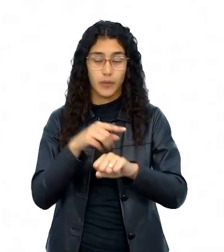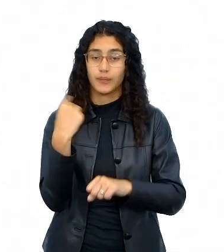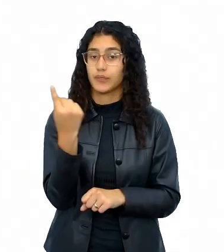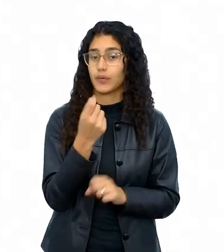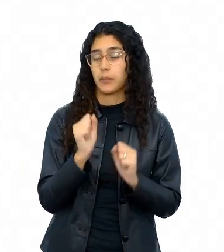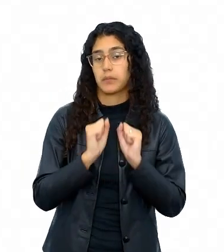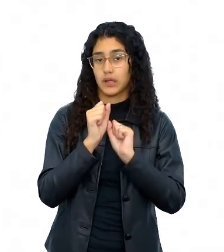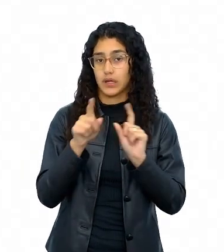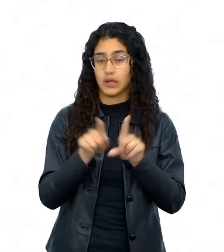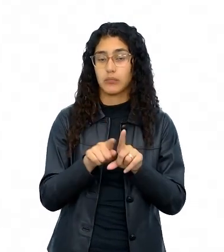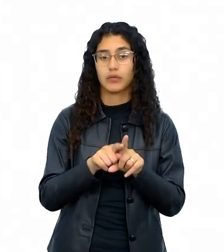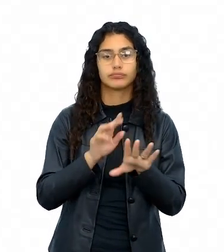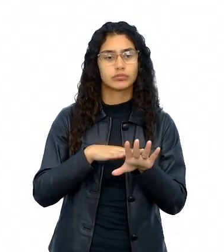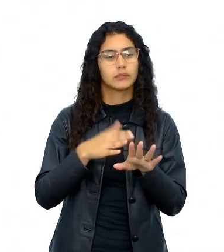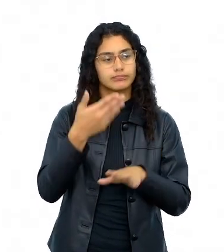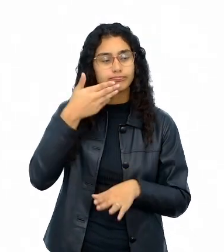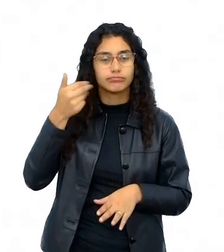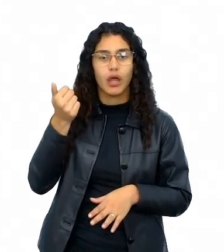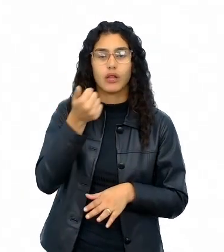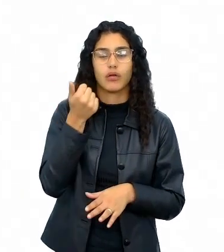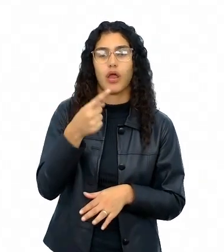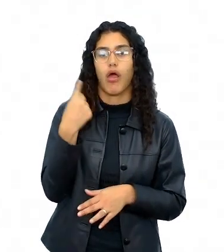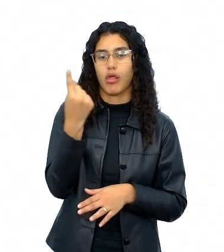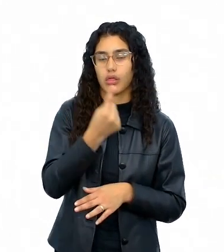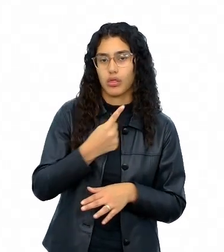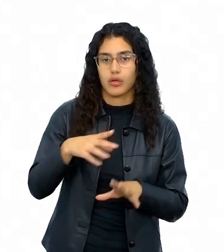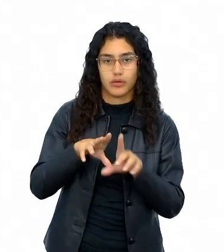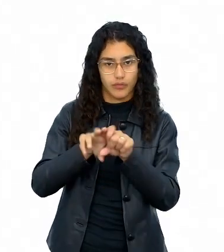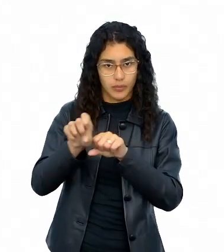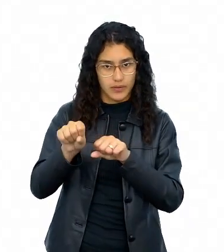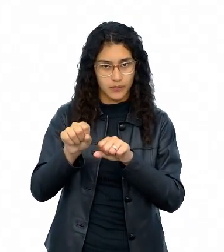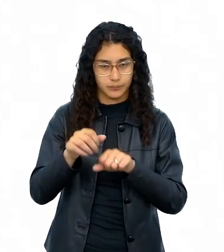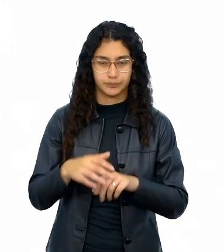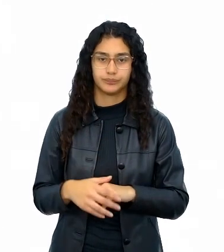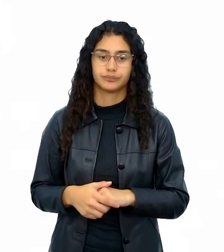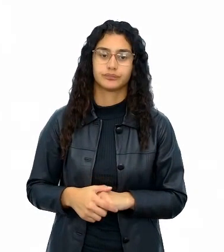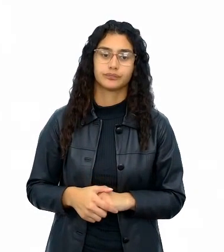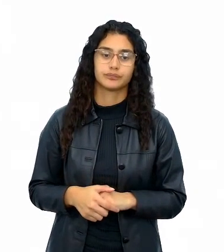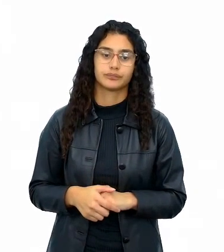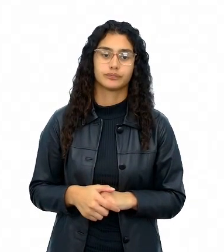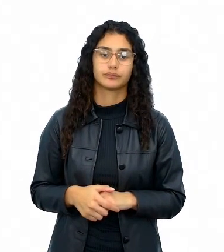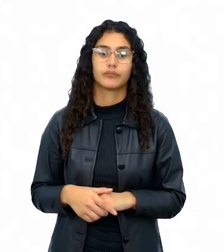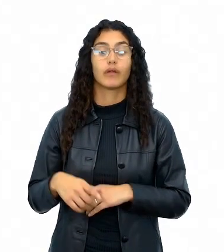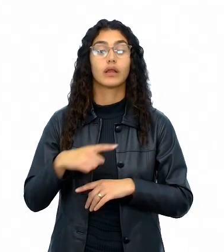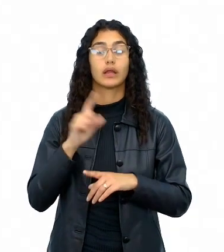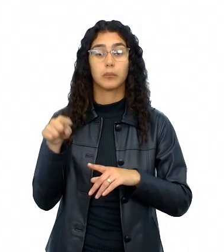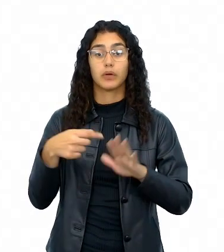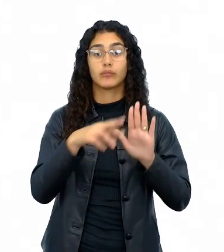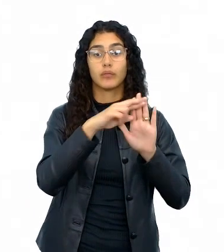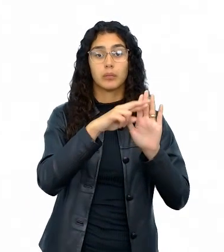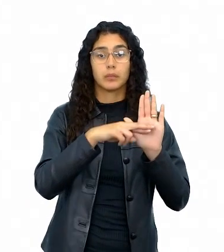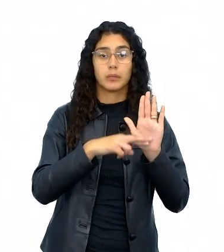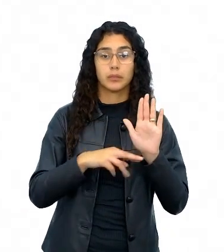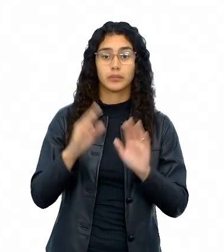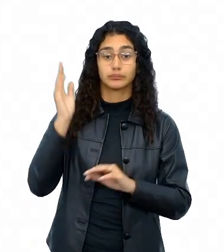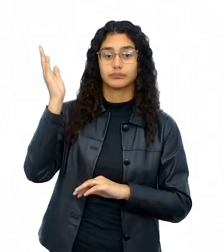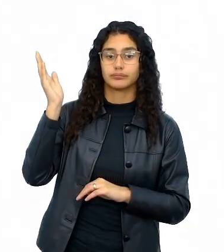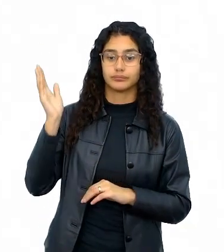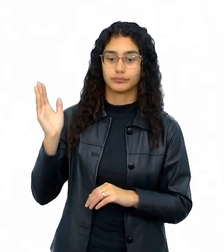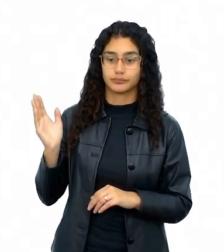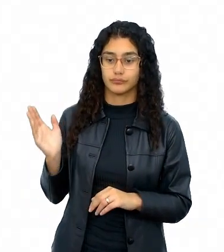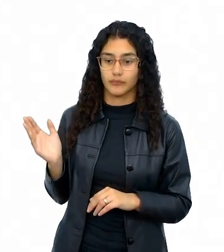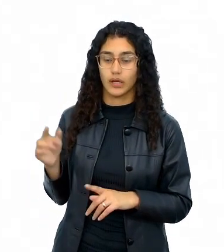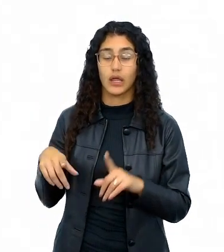gente poder aprimorar as nossas formações. E depois vem quem? As referências, né,